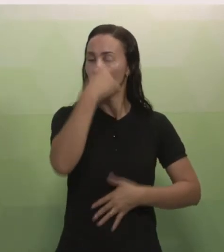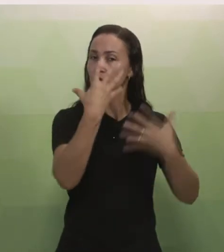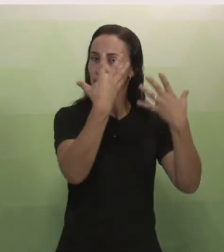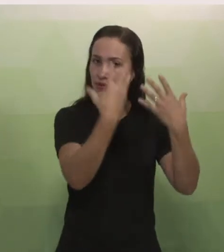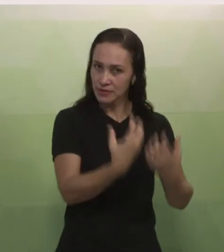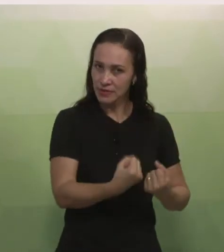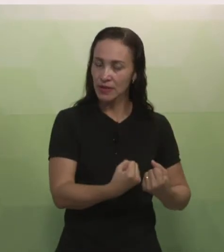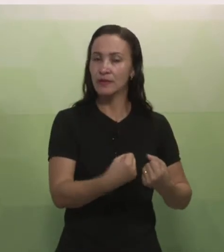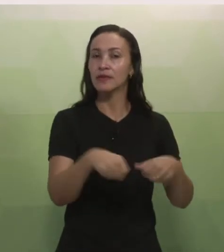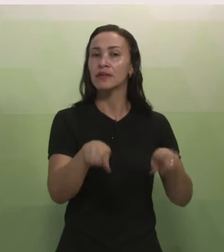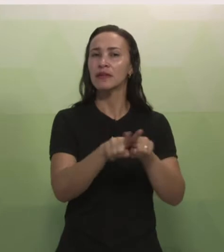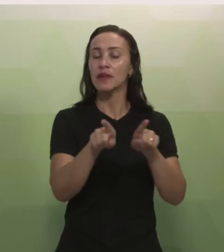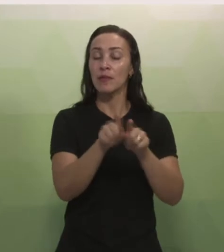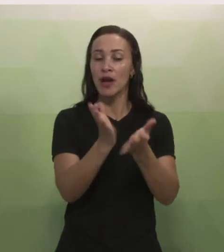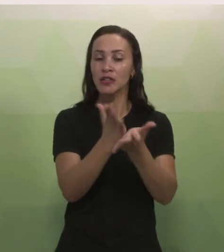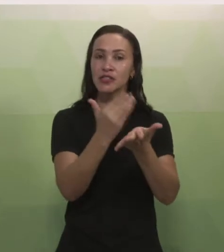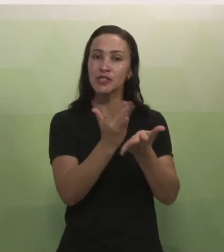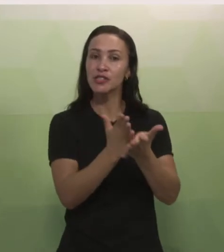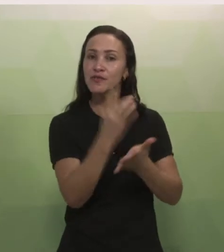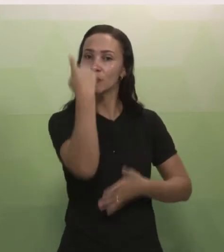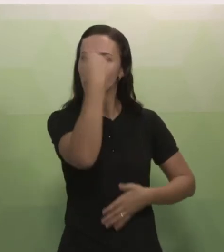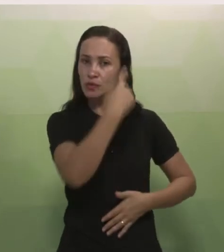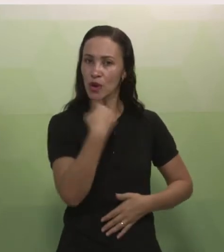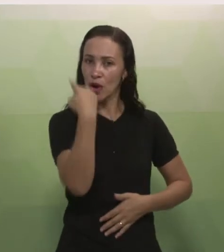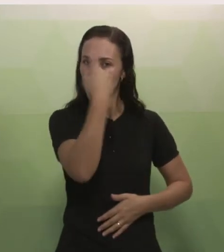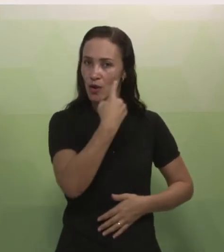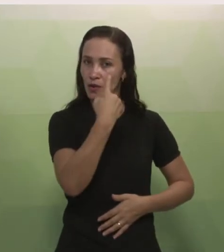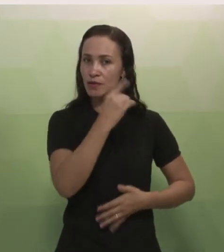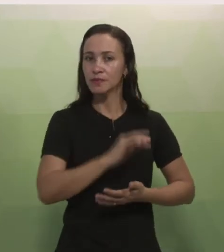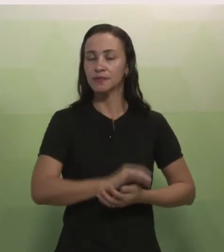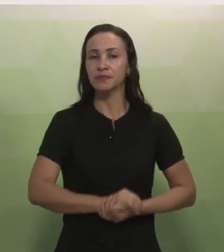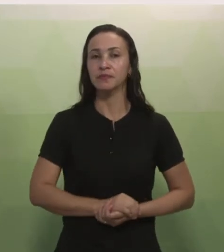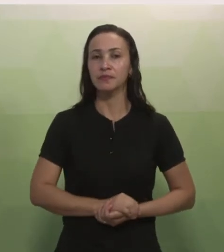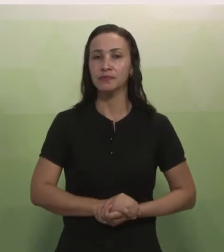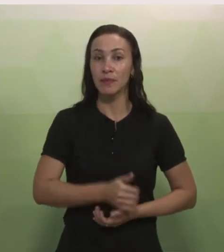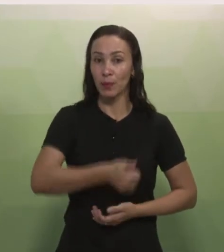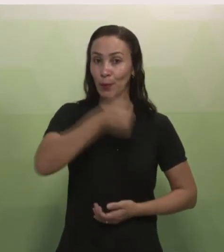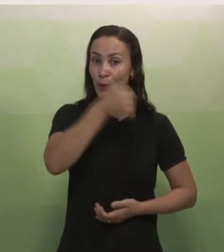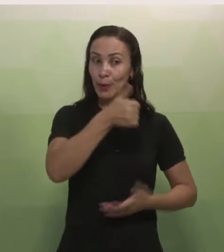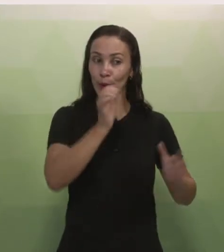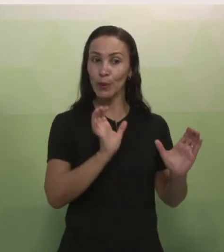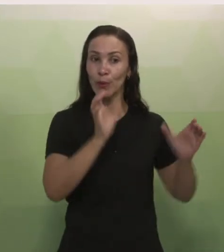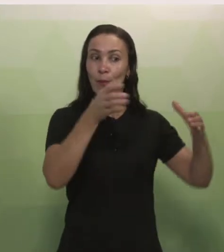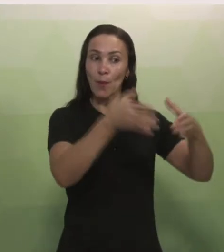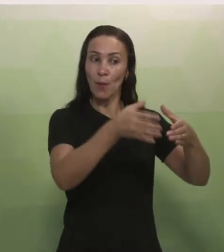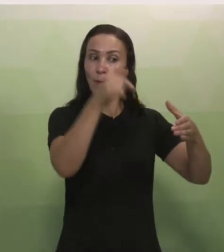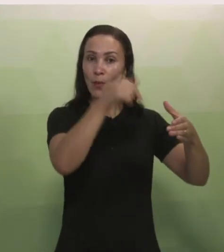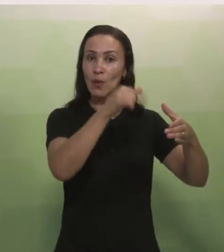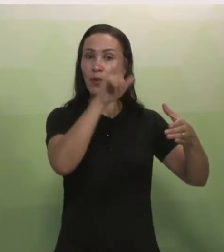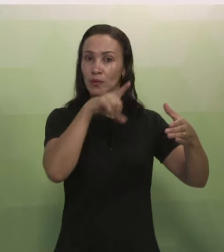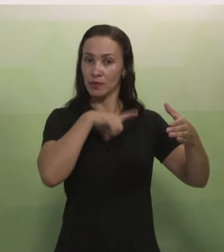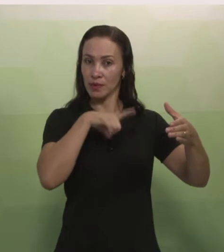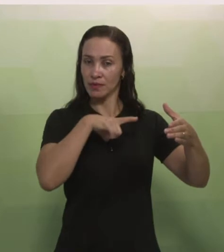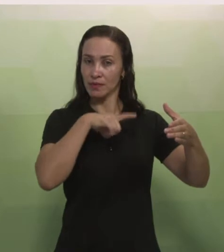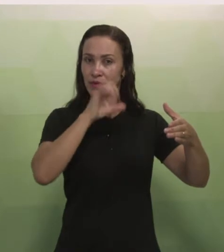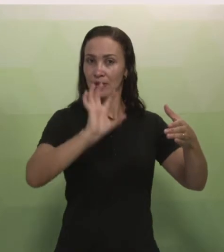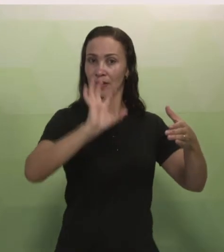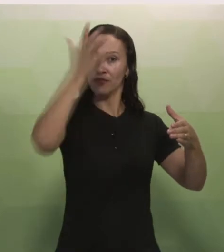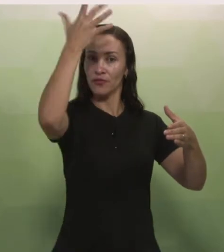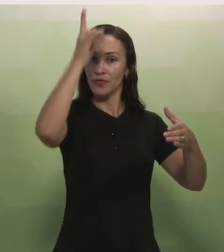serem consideradas e a distribuição dessas horas. Então, o primeiro bloco que nós temos